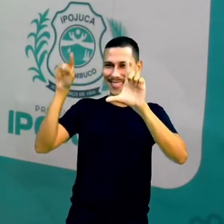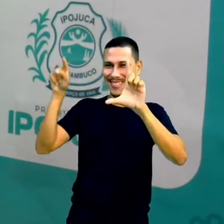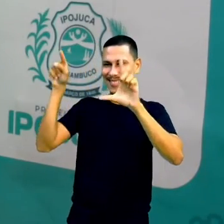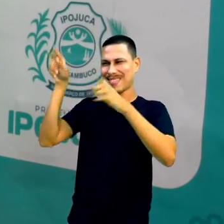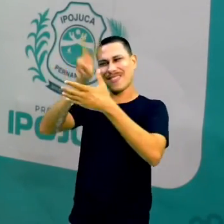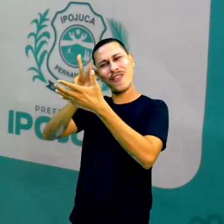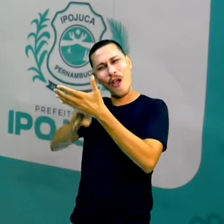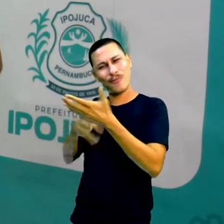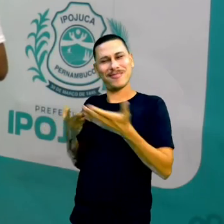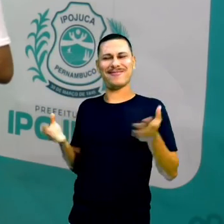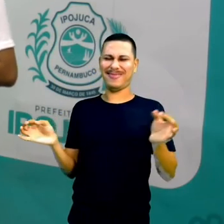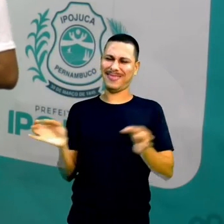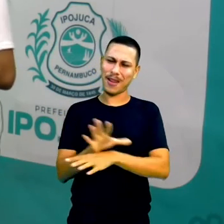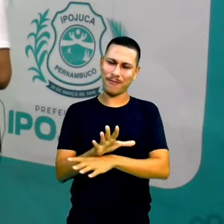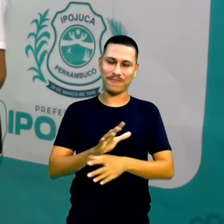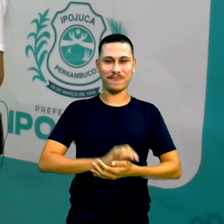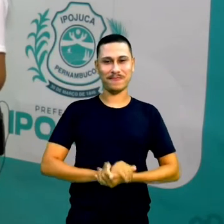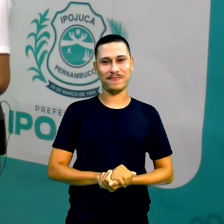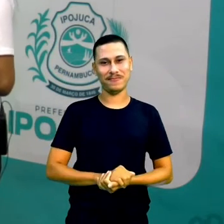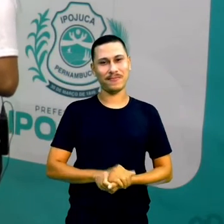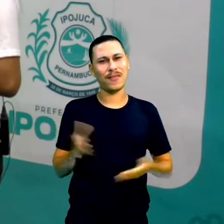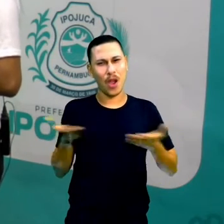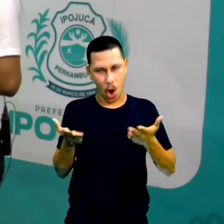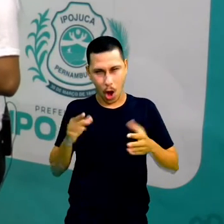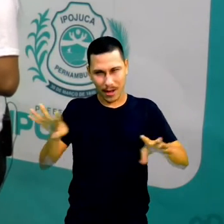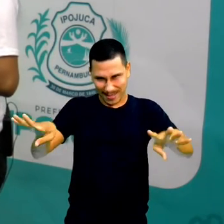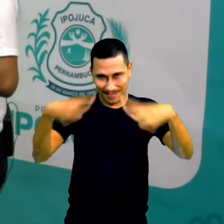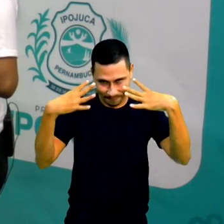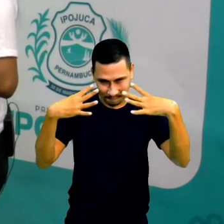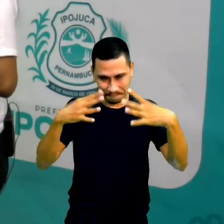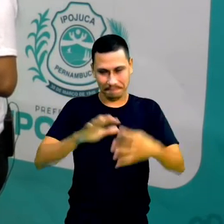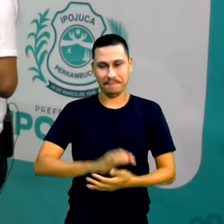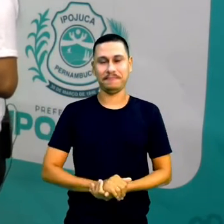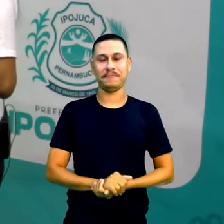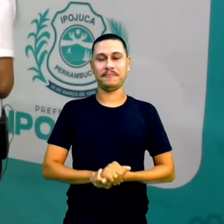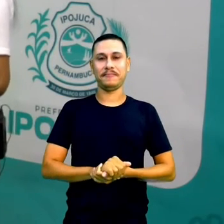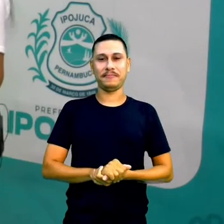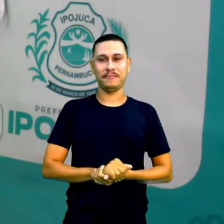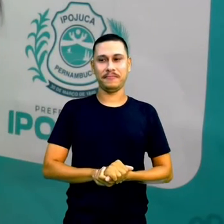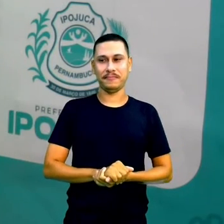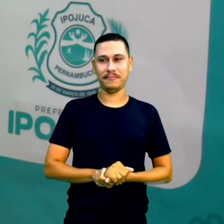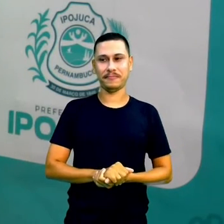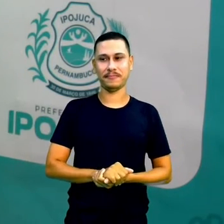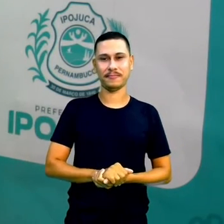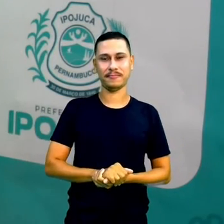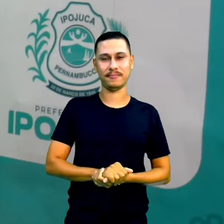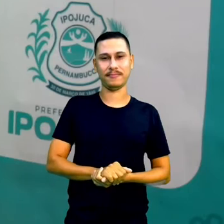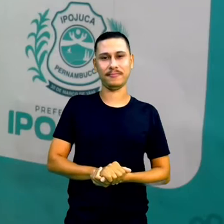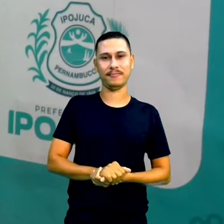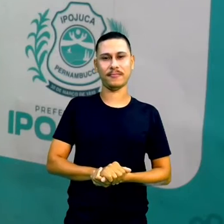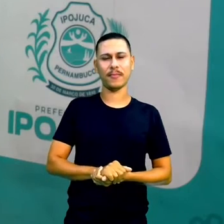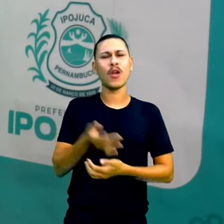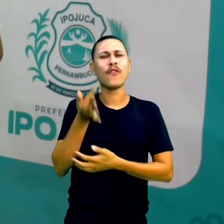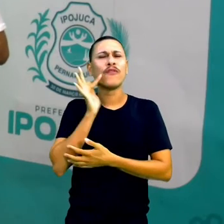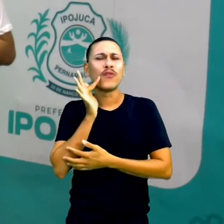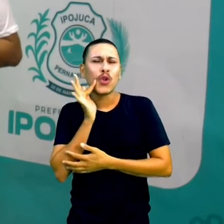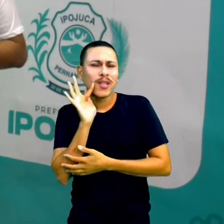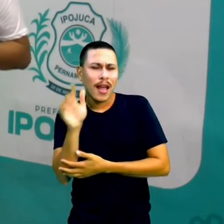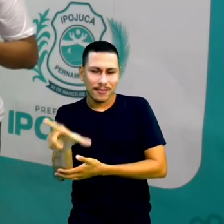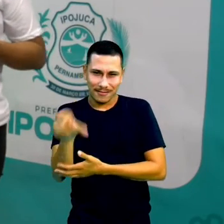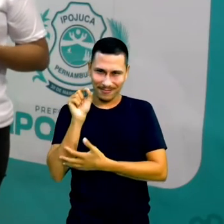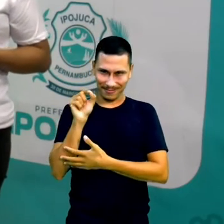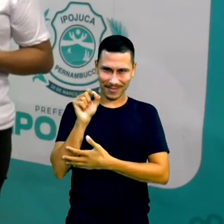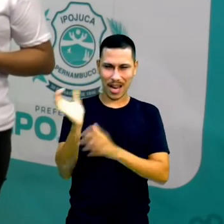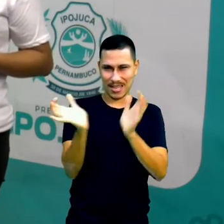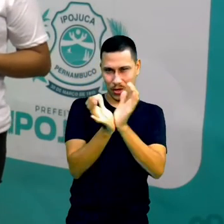de um gráfico. E agora, preste bastante atenção aqui, qual é a fruta